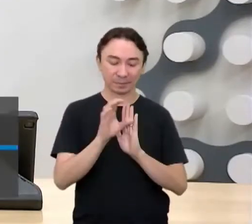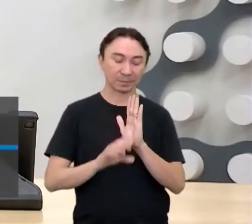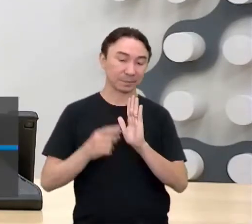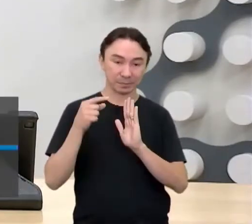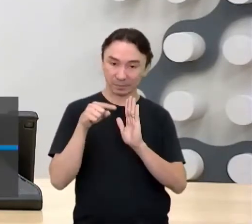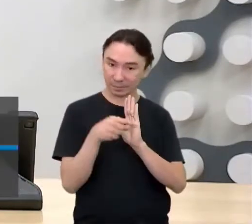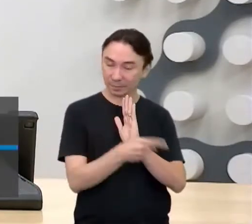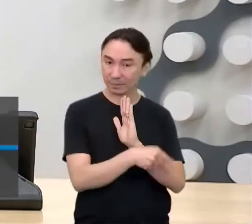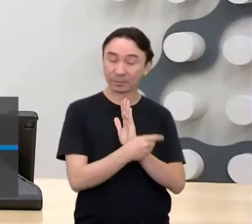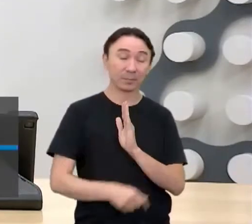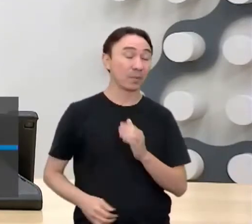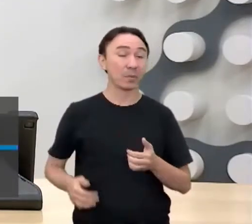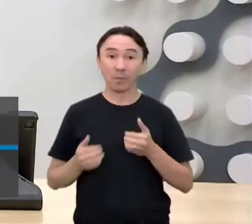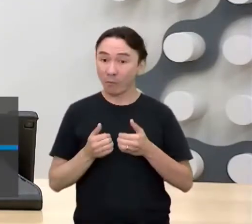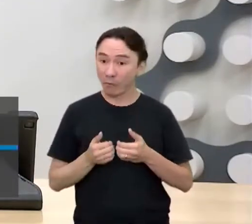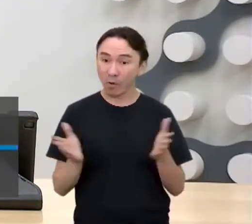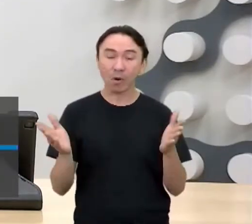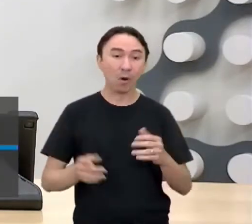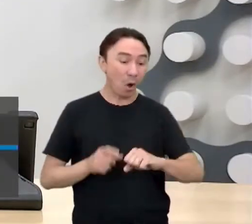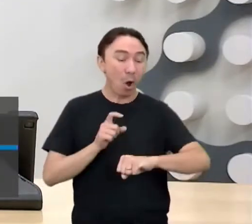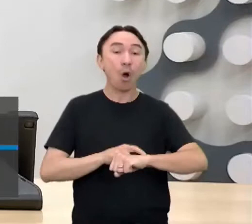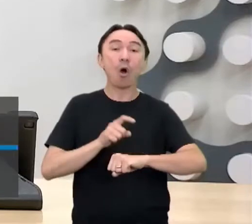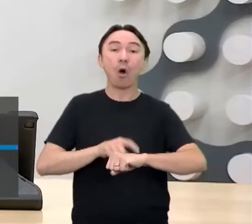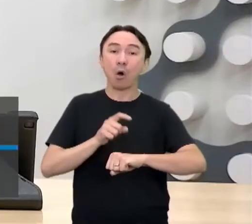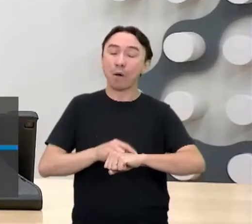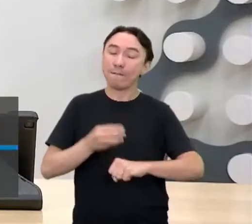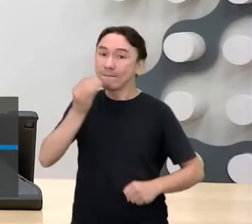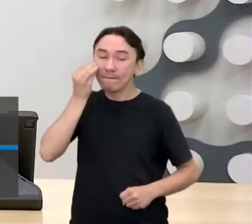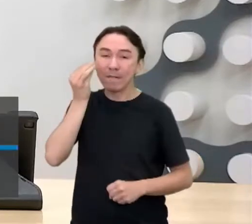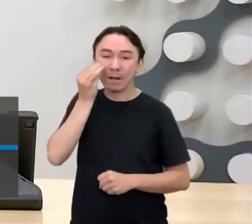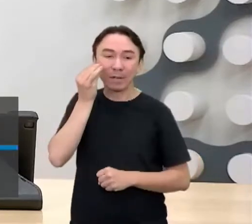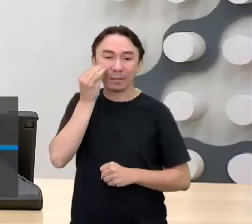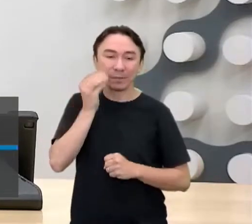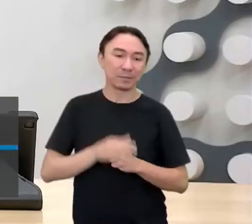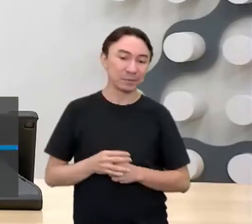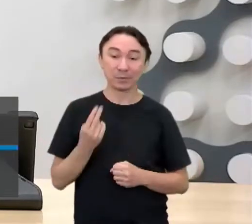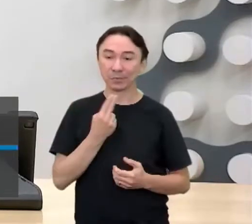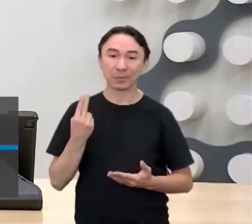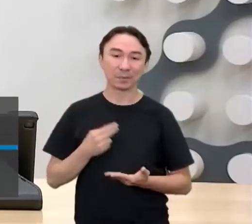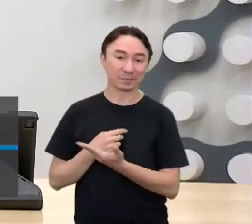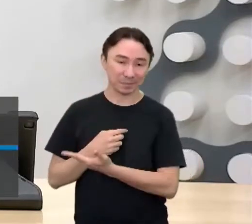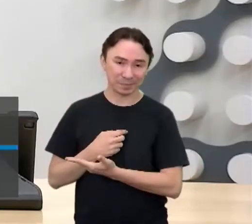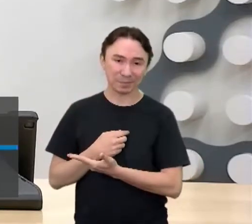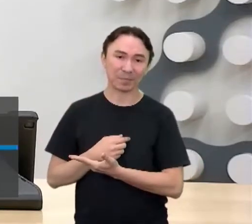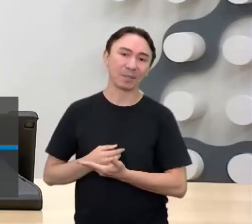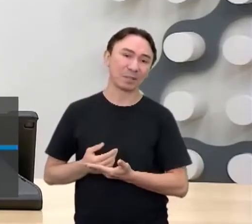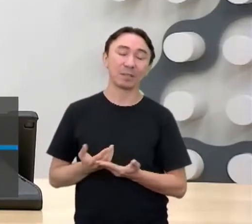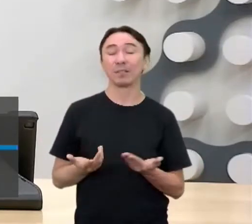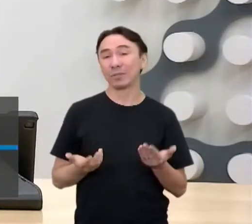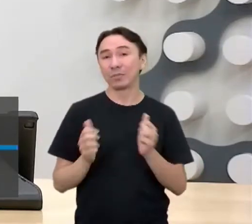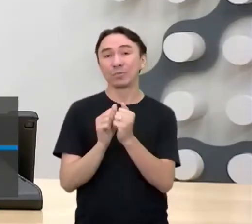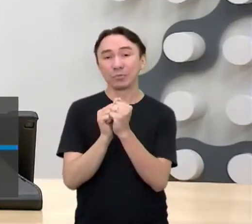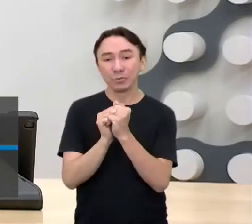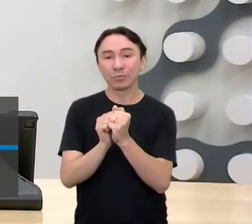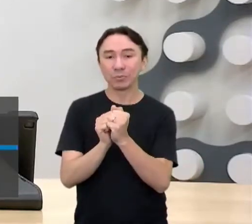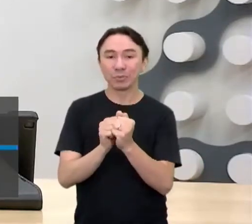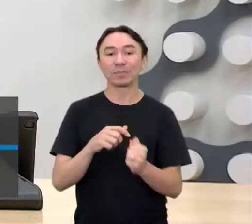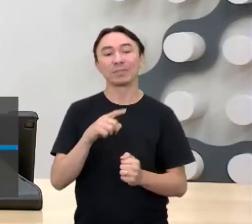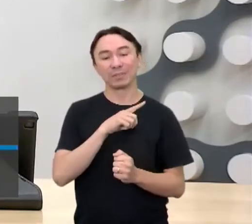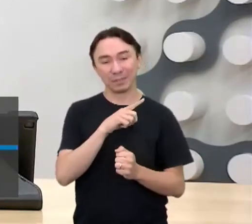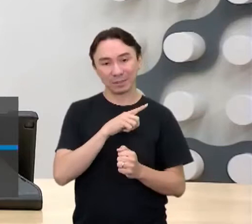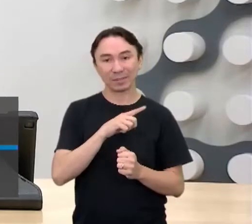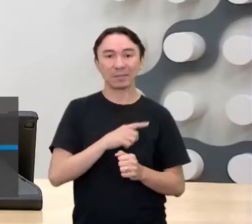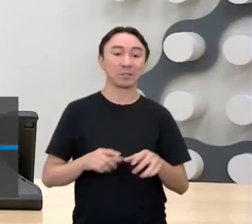do desafio. Eu sou a professora Tayana e trabalho com vocês aí, né, a oficina de